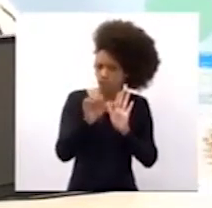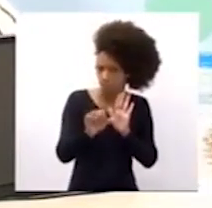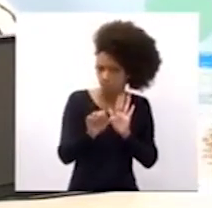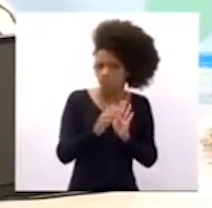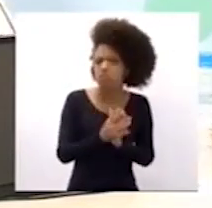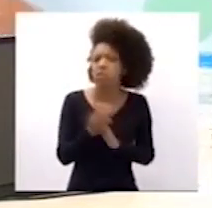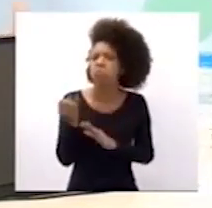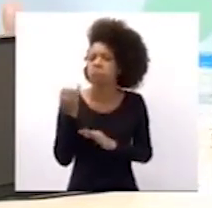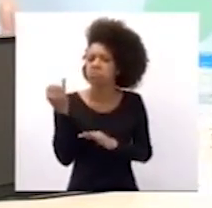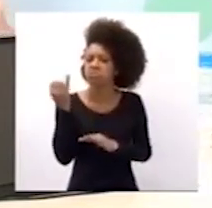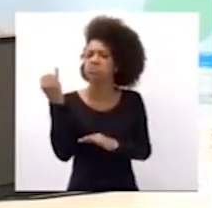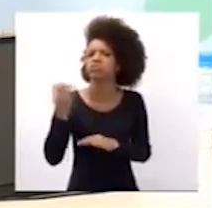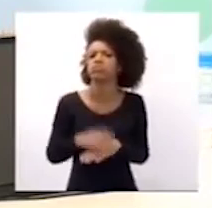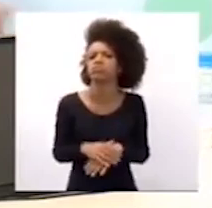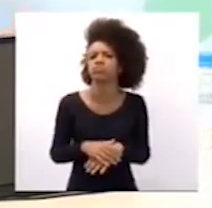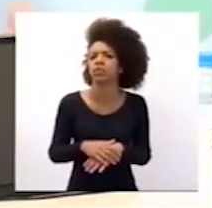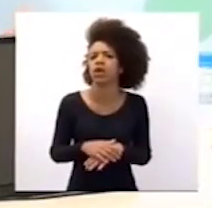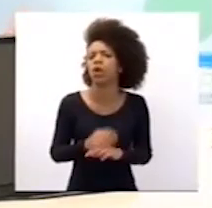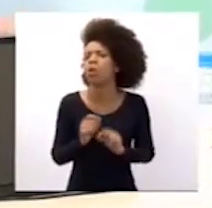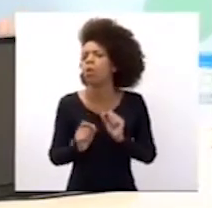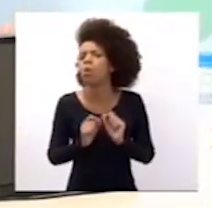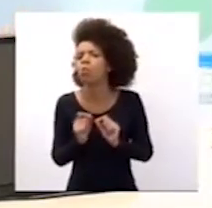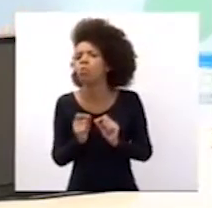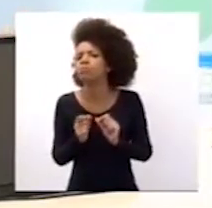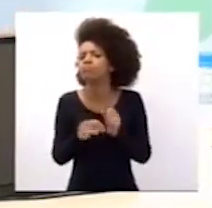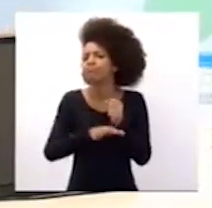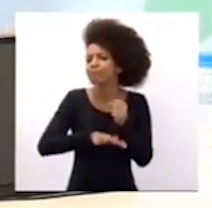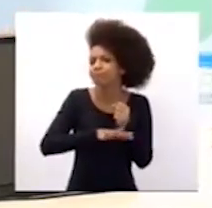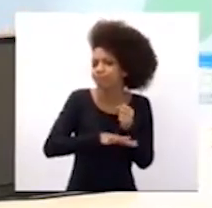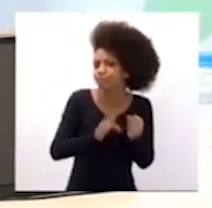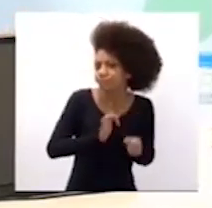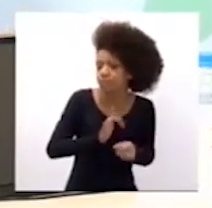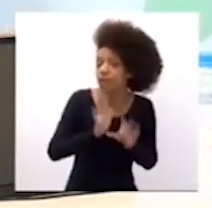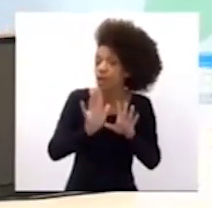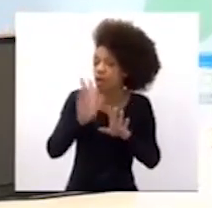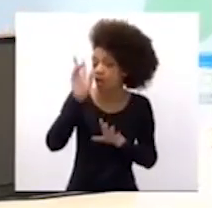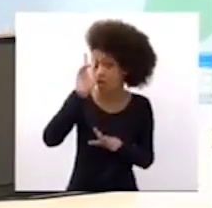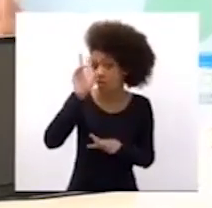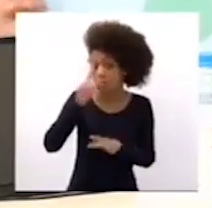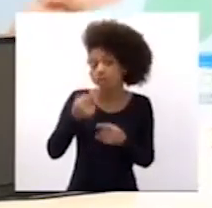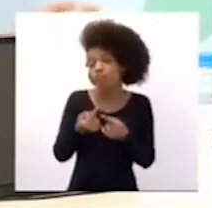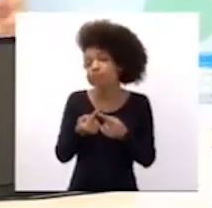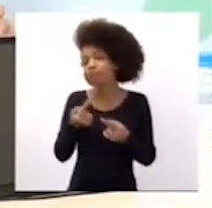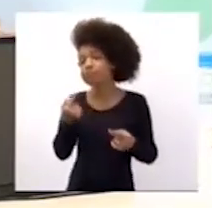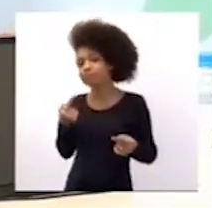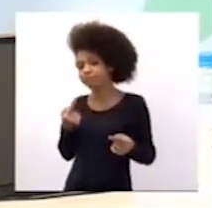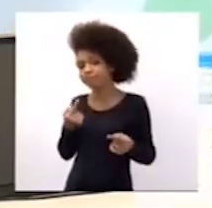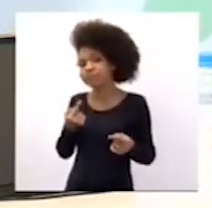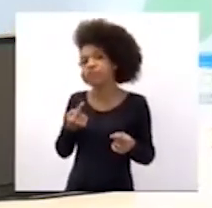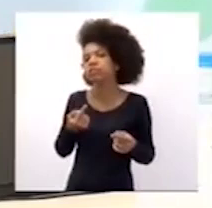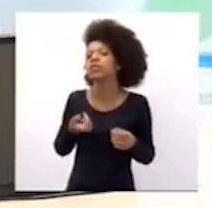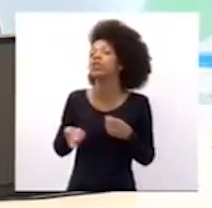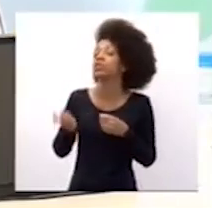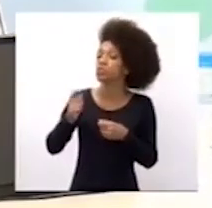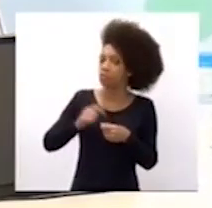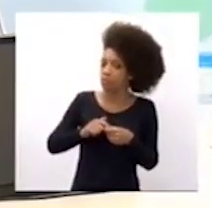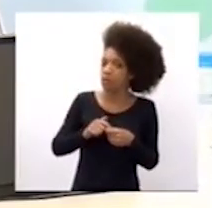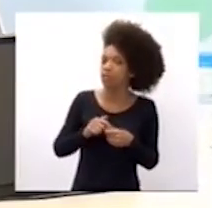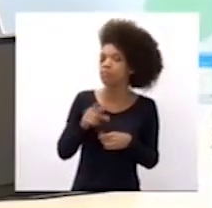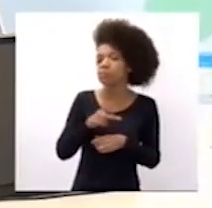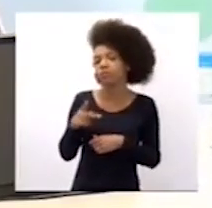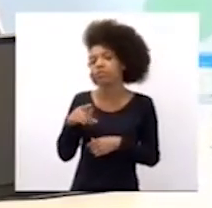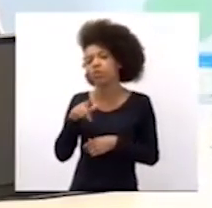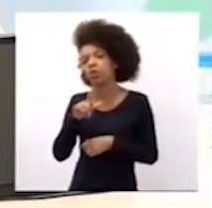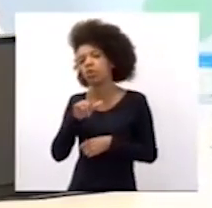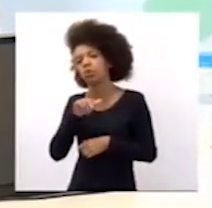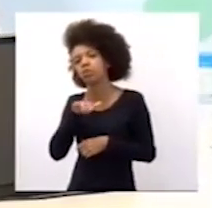sempre falar em que a gente está se embasando. Lembrando que na pauta anterior, que foi retomada aqui pela professora